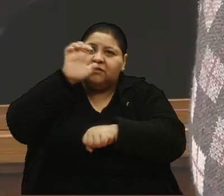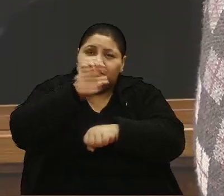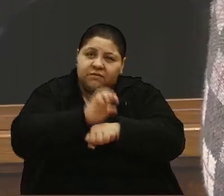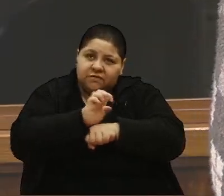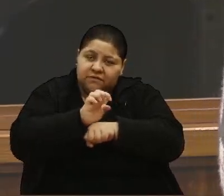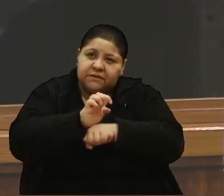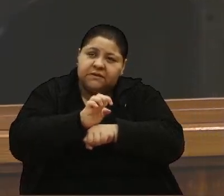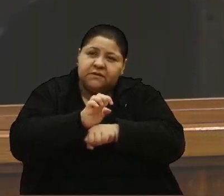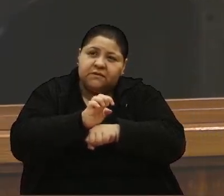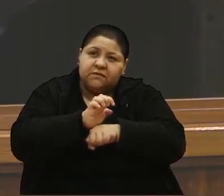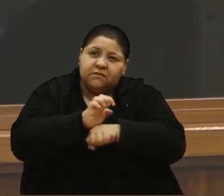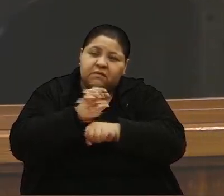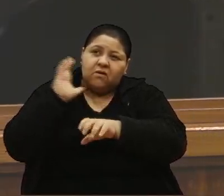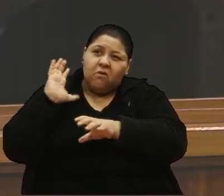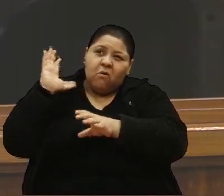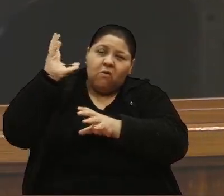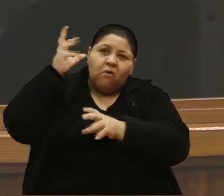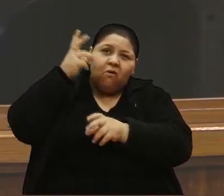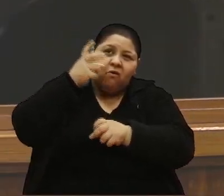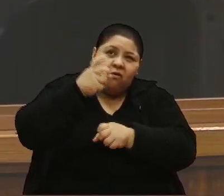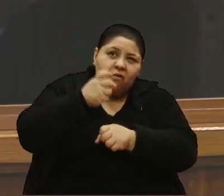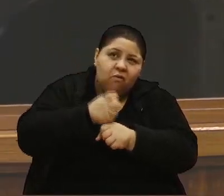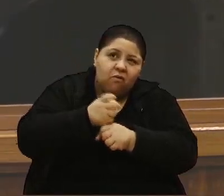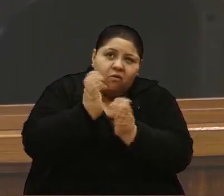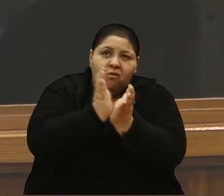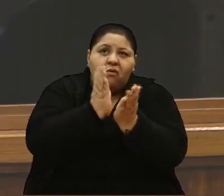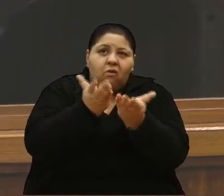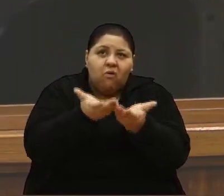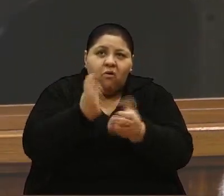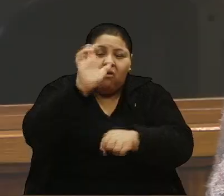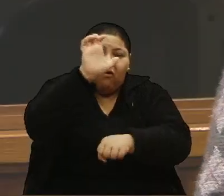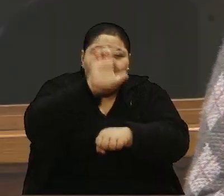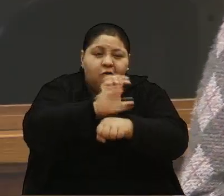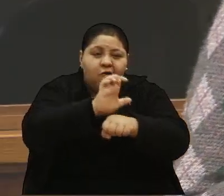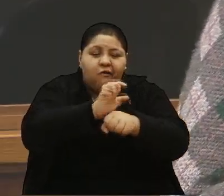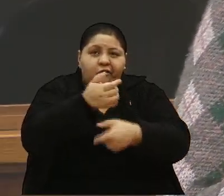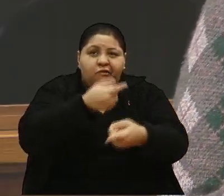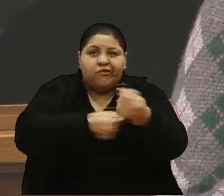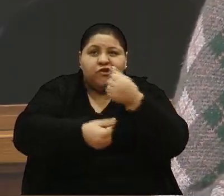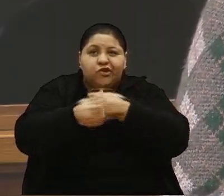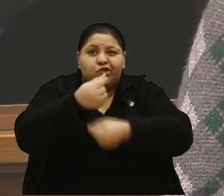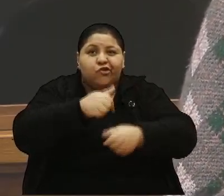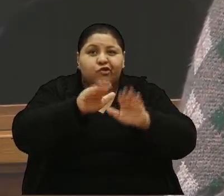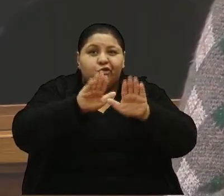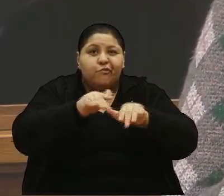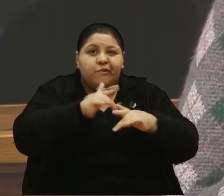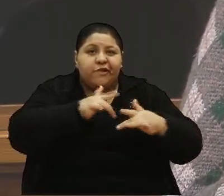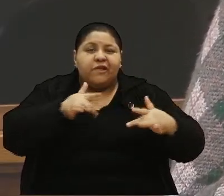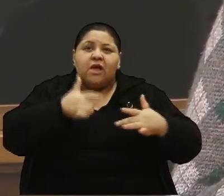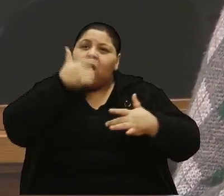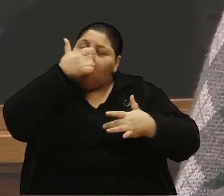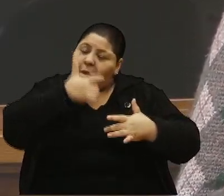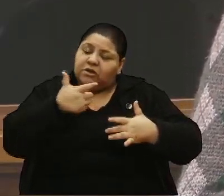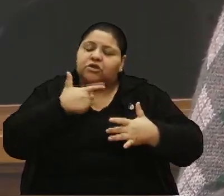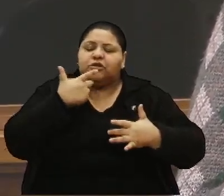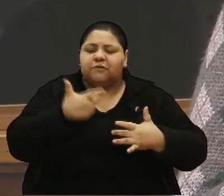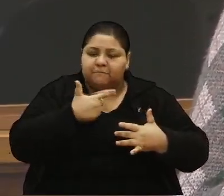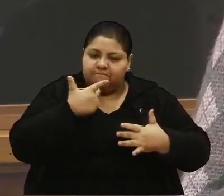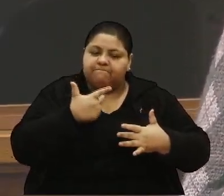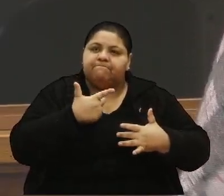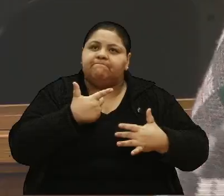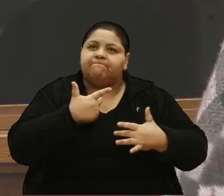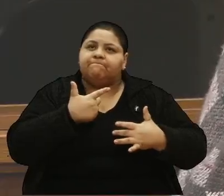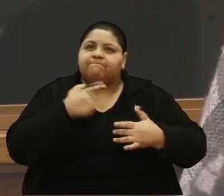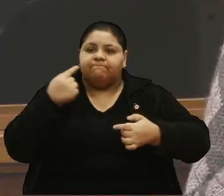que resgatou o Fórum Estadual de Economia Solidária. Então, eu acho que é uma fala e uma prática e